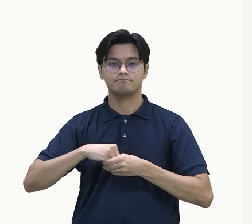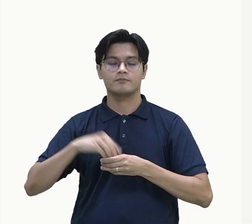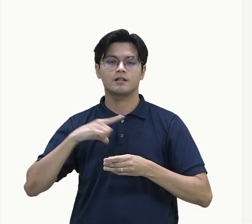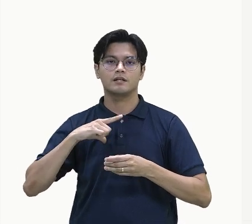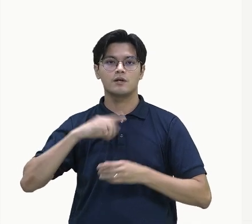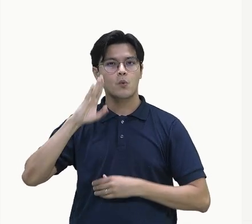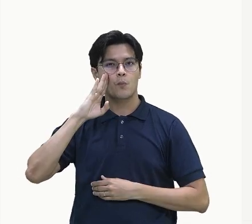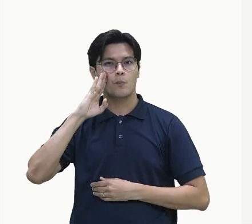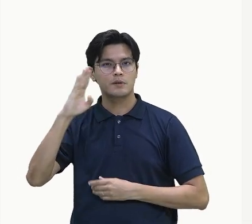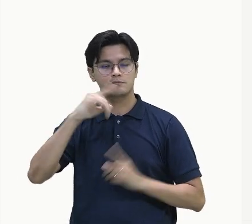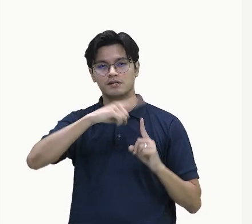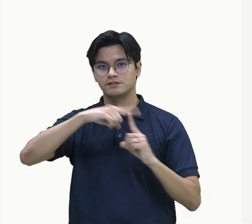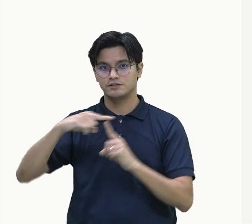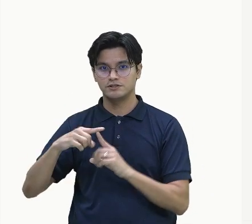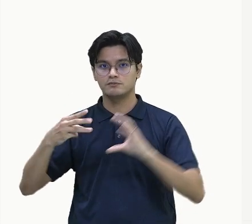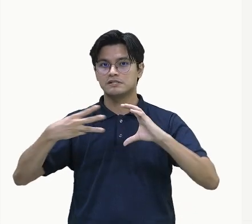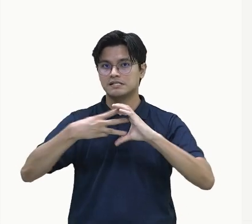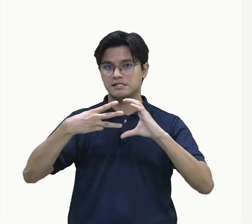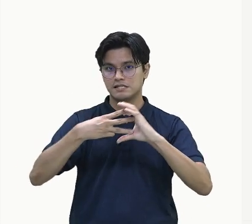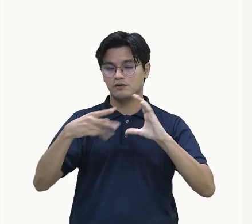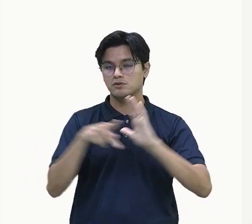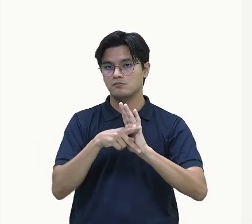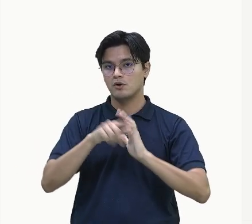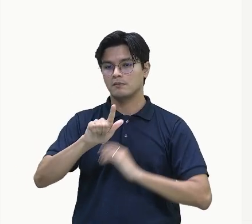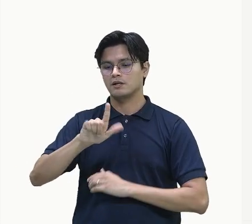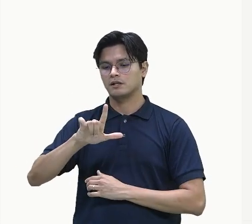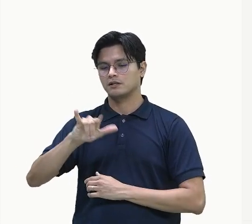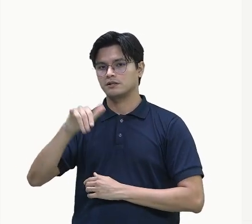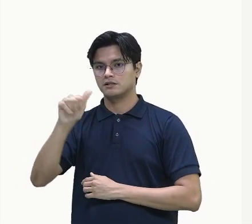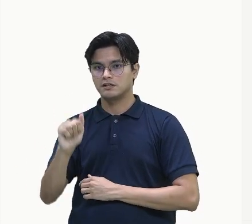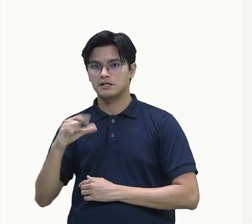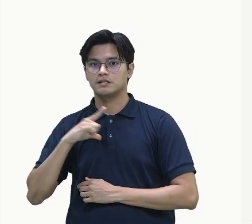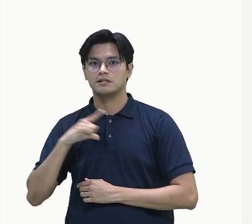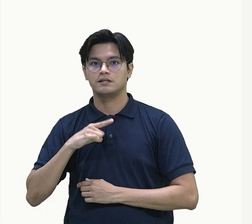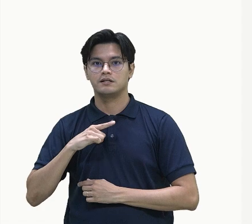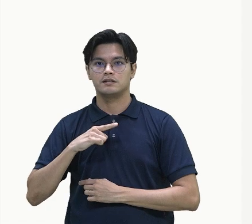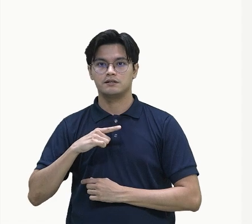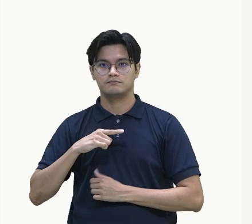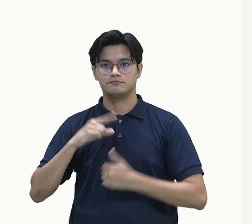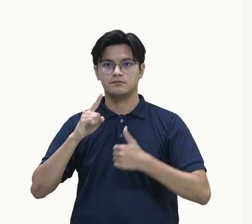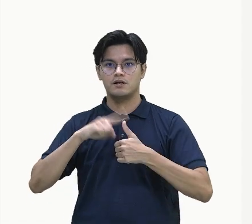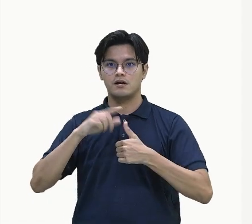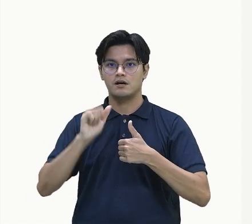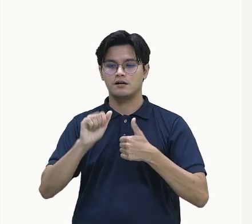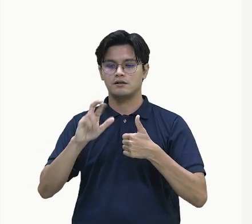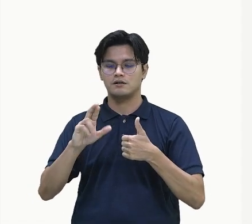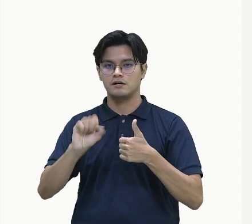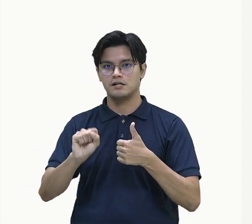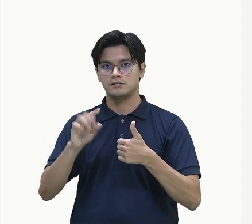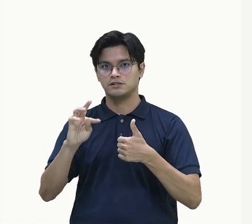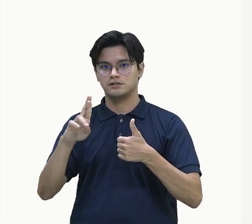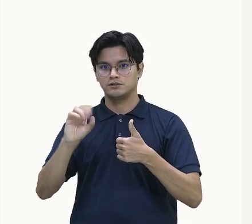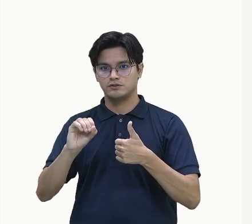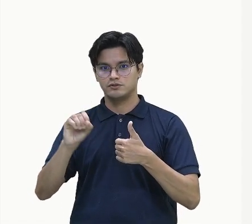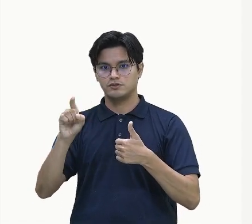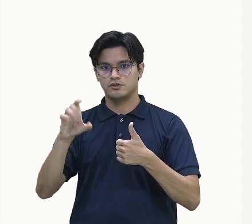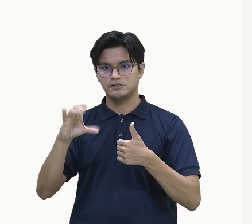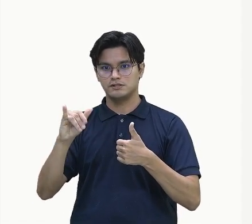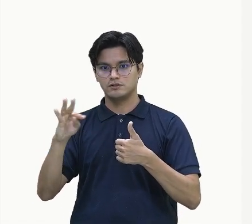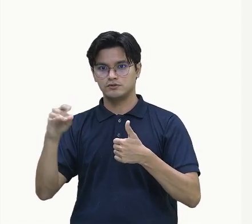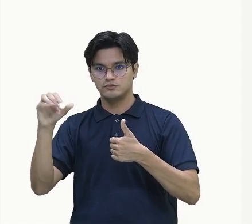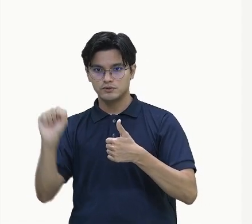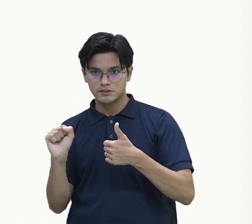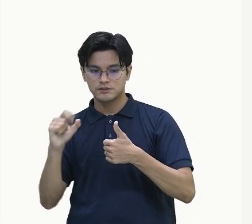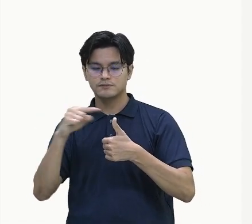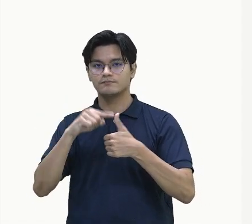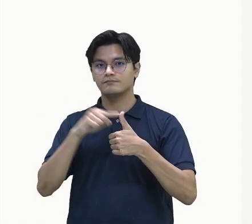de células da glia são os astrócitos, que nutrem os neurônios e mantêm a